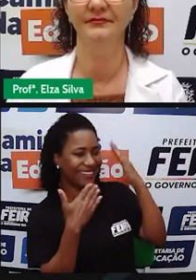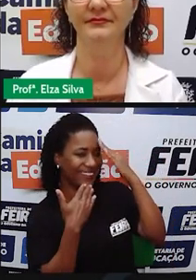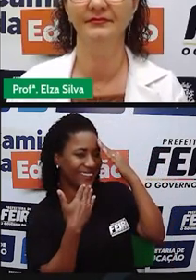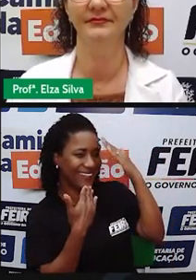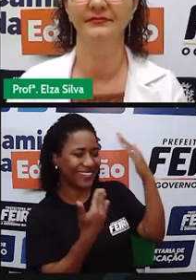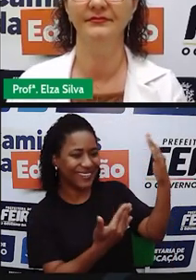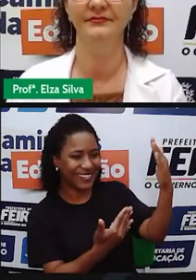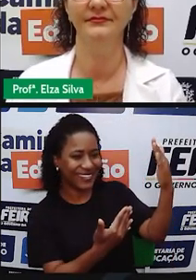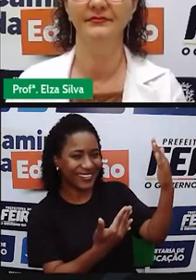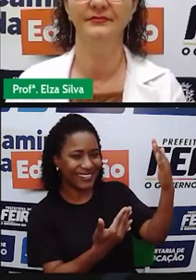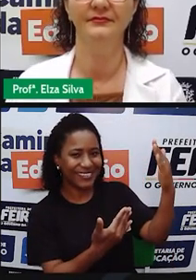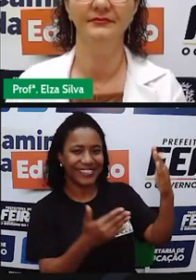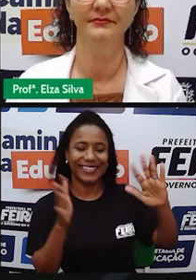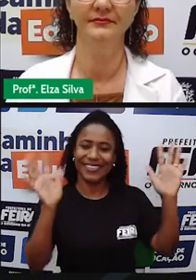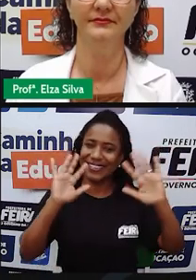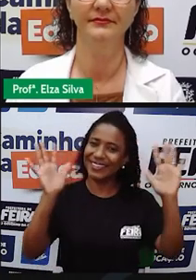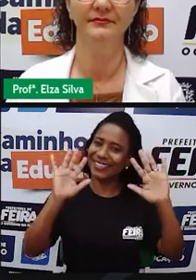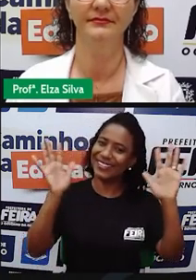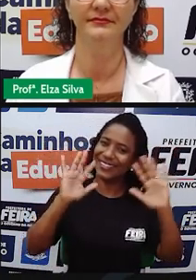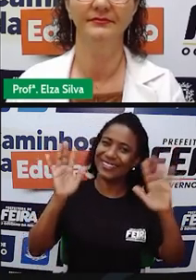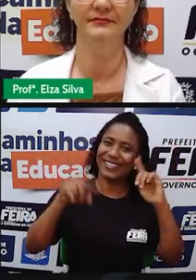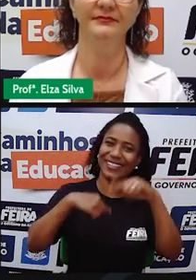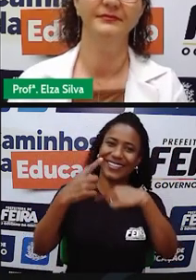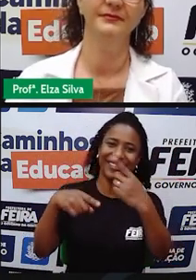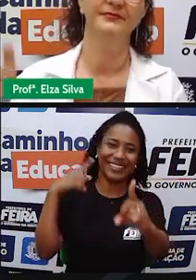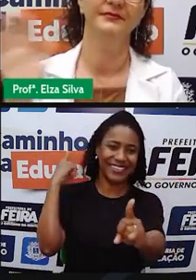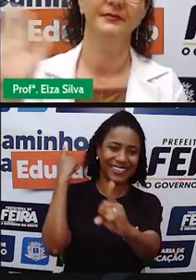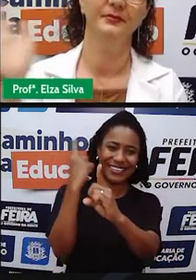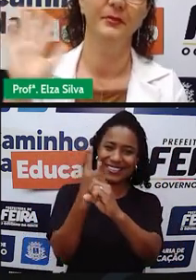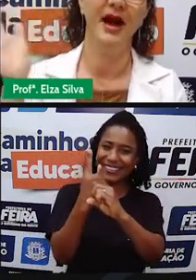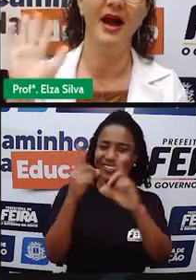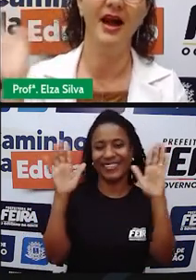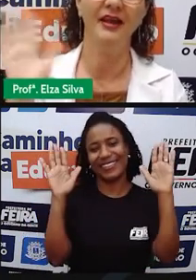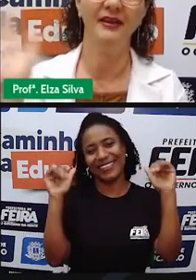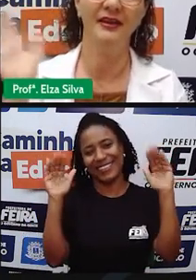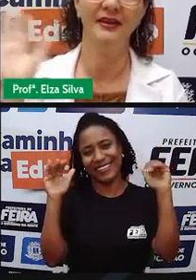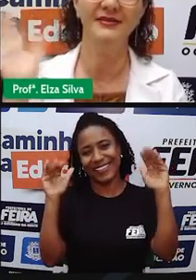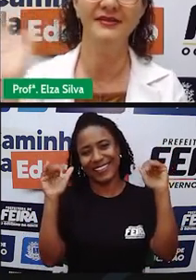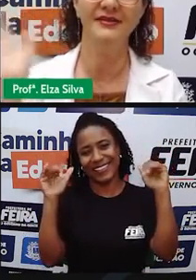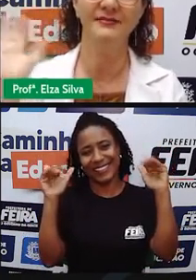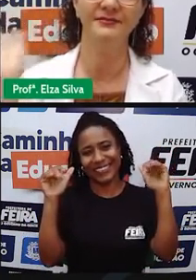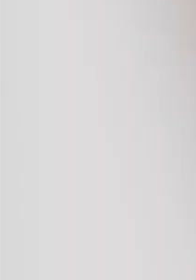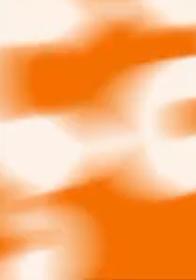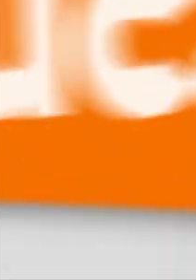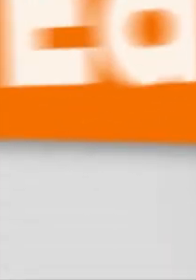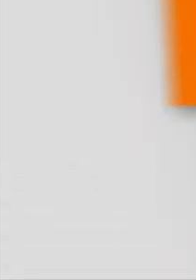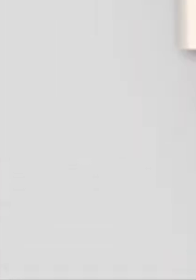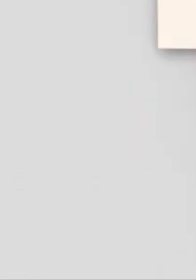Vejo vocês depois, gente. Bye, bye, everyone. Bye. See ya.